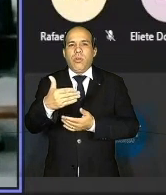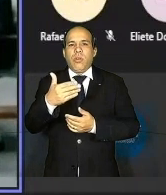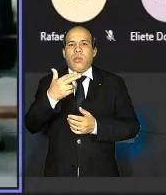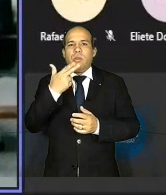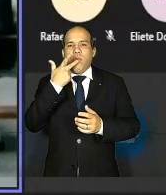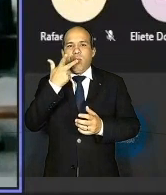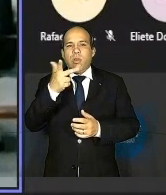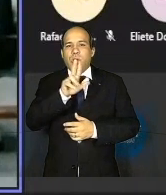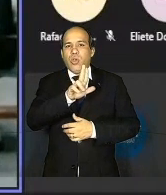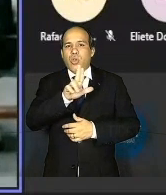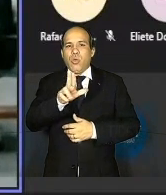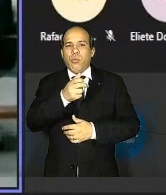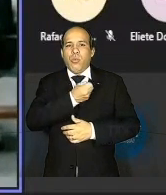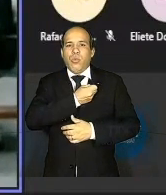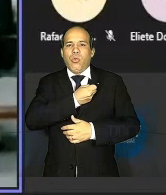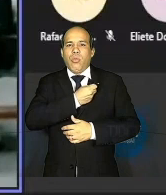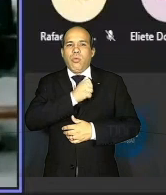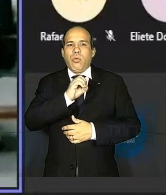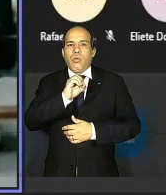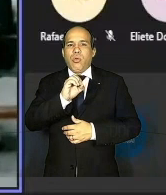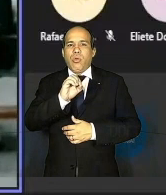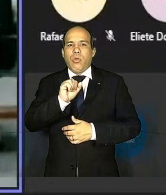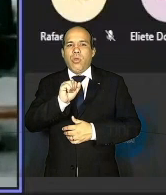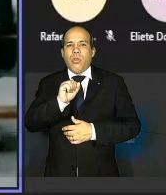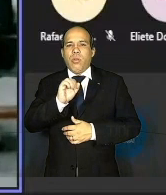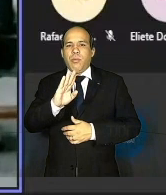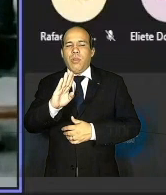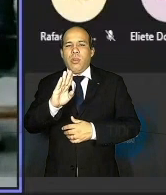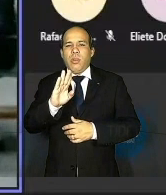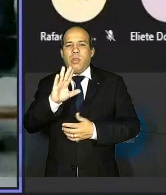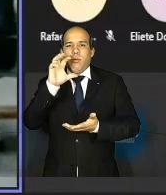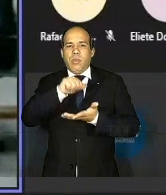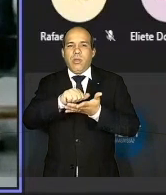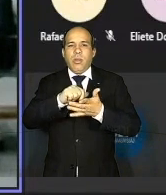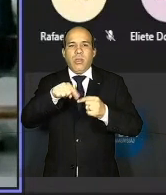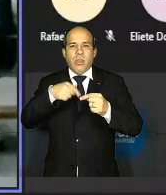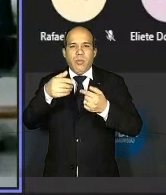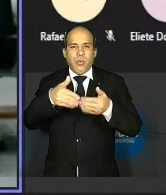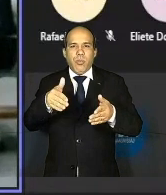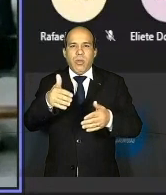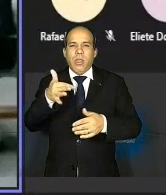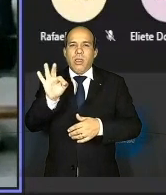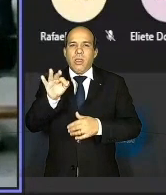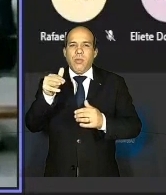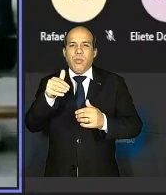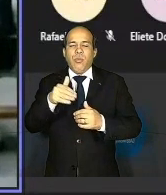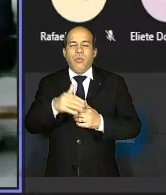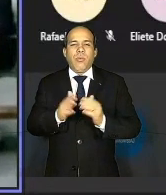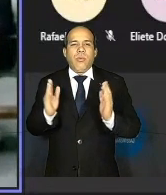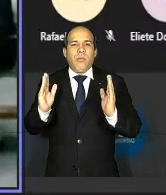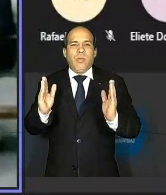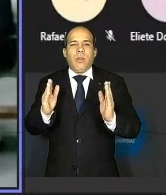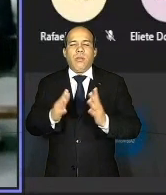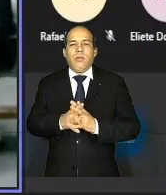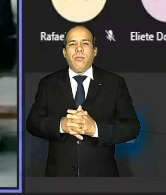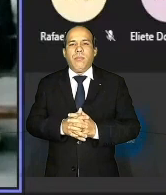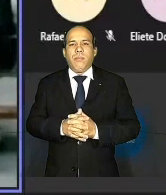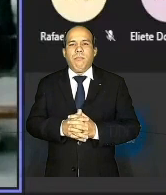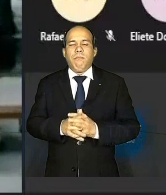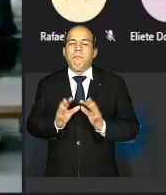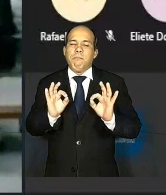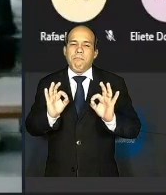de iniciar, decline nome e número de inscrição da ordem para efeito de registro. Após, tem a palavra pelo prazo regimental.